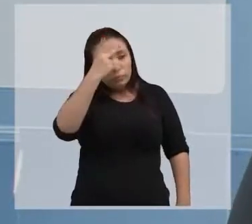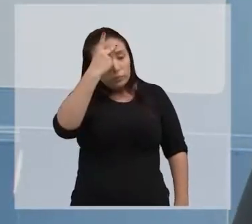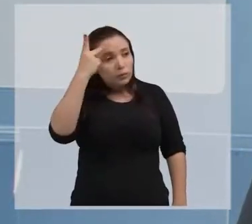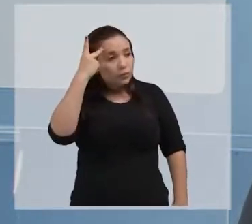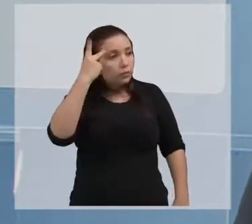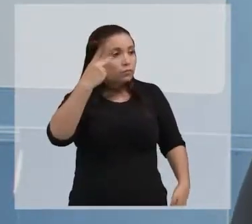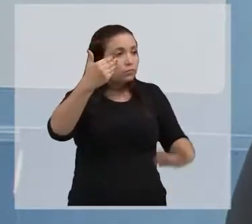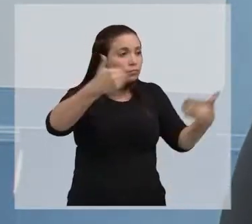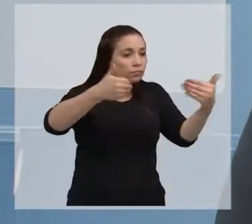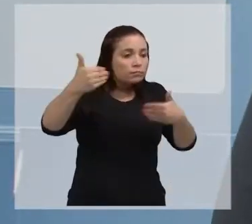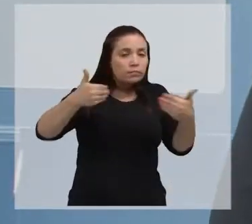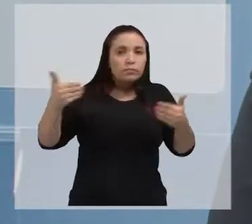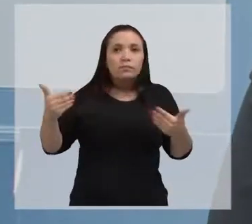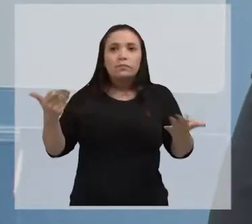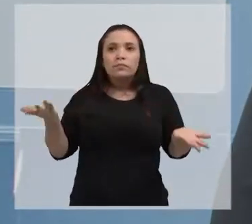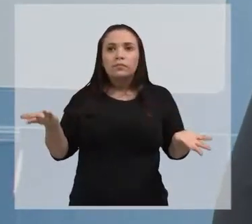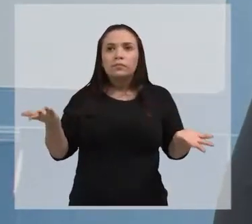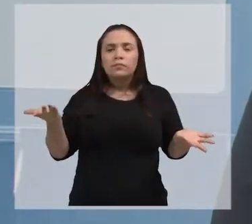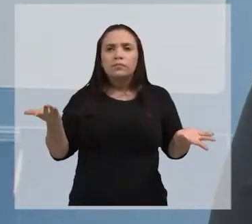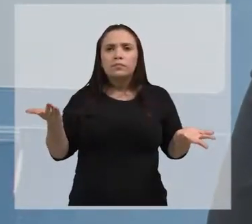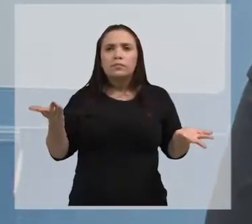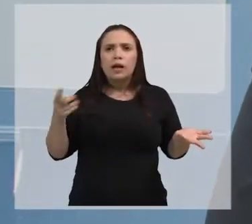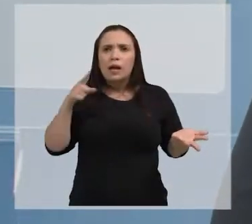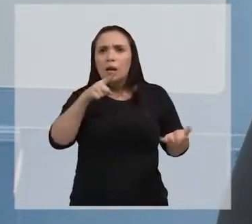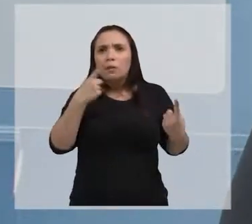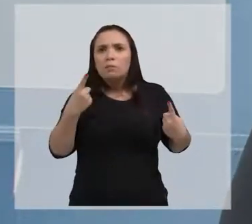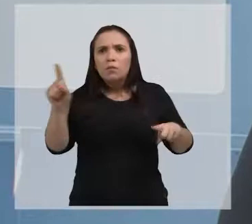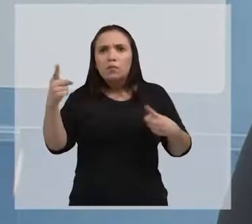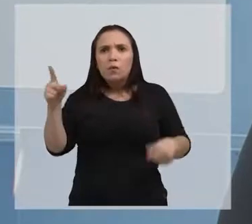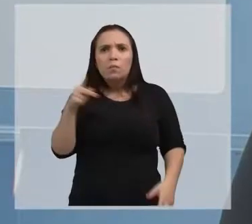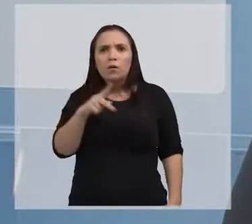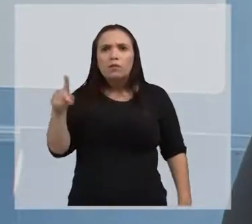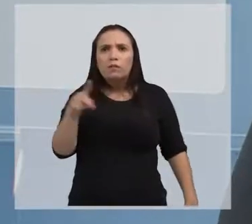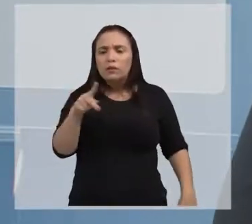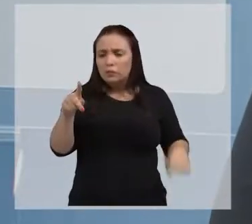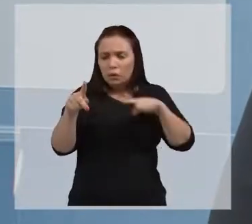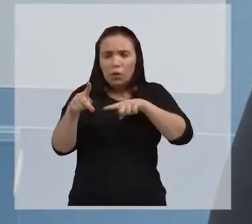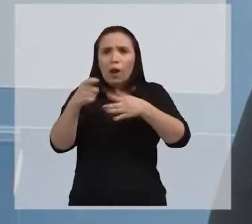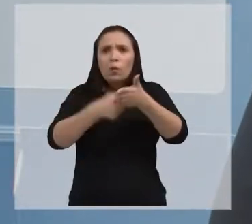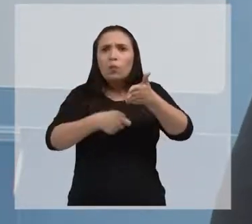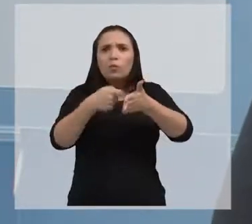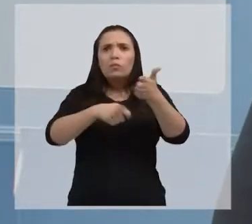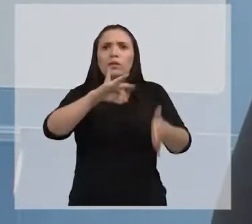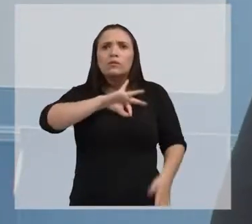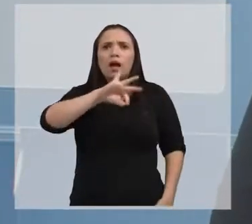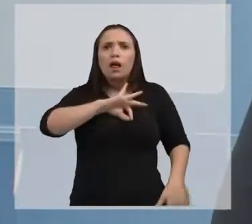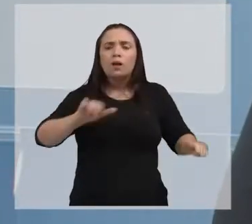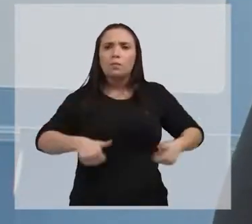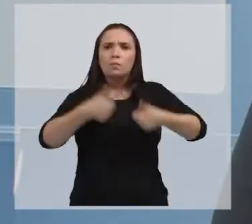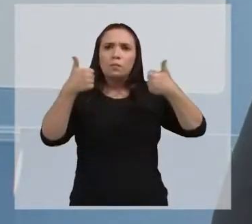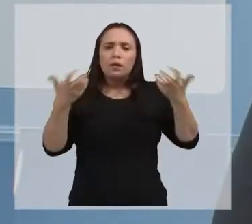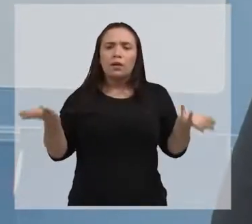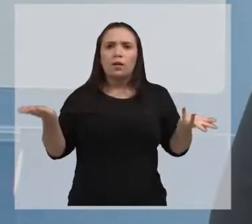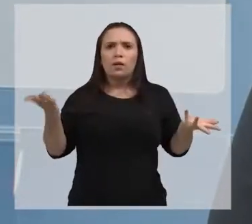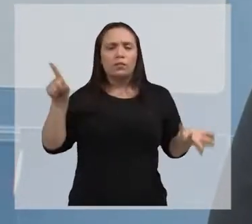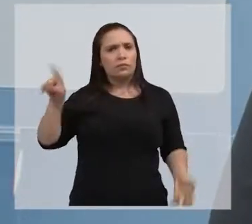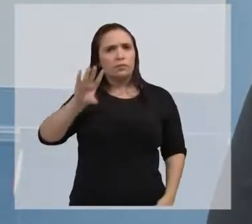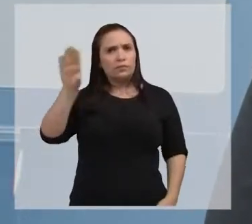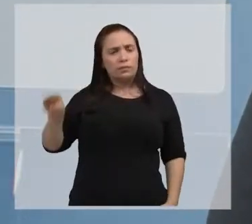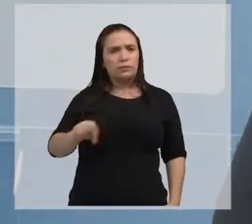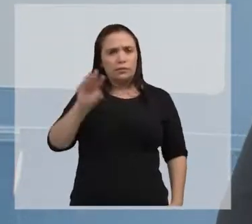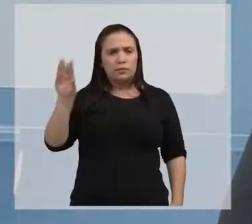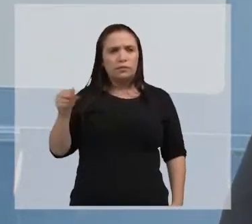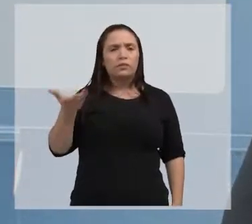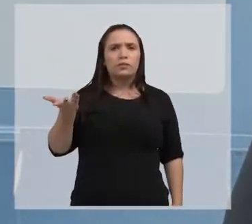identifica que o cara, ele passa... Olha, o cara vai provocar uma professora, cara, que está lutando por um salário maior. Imagina o Ciro Gomes, que todo mundo